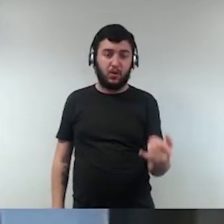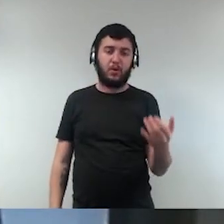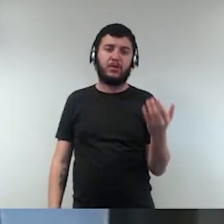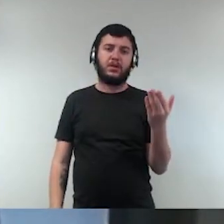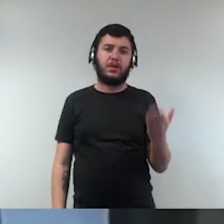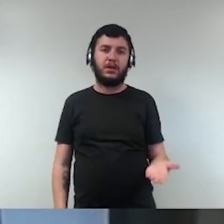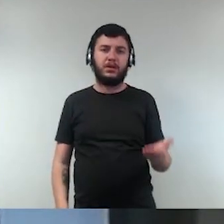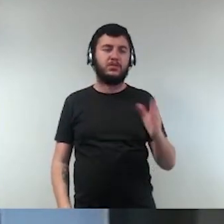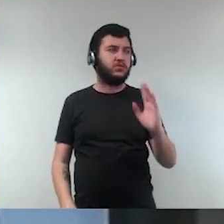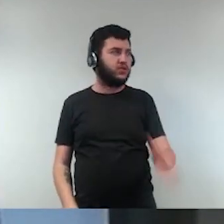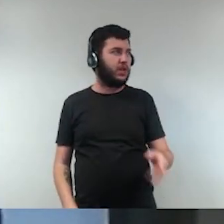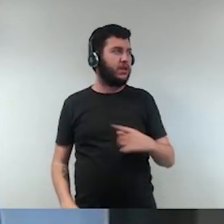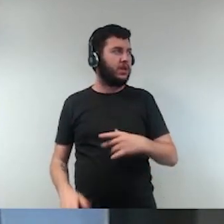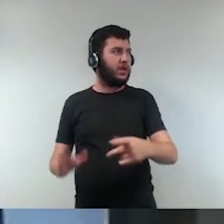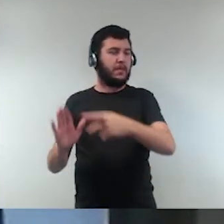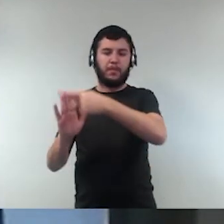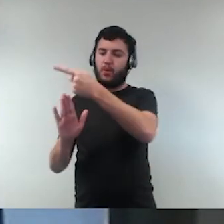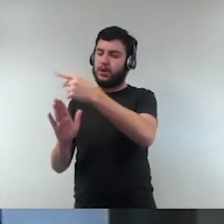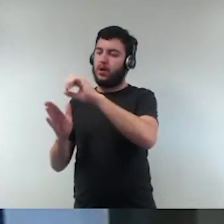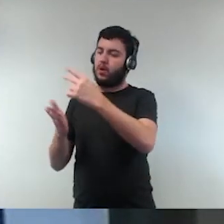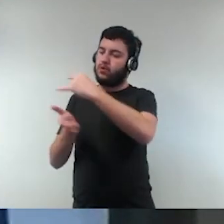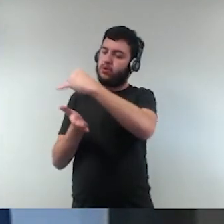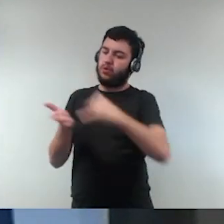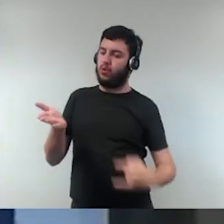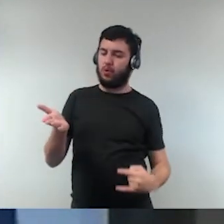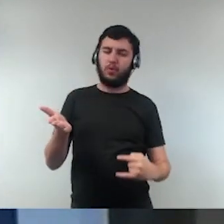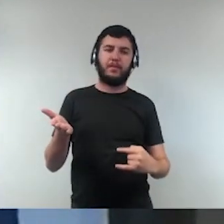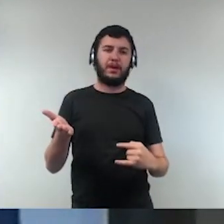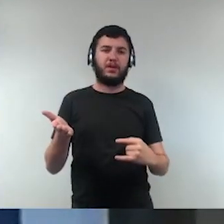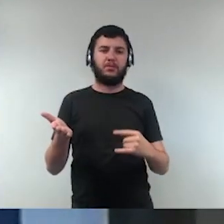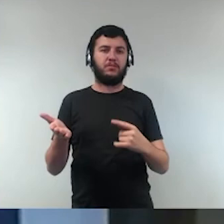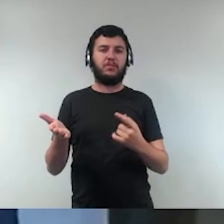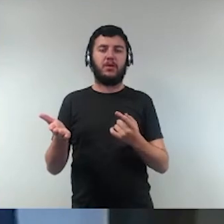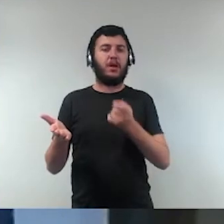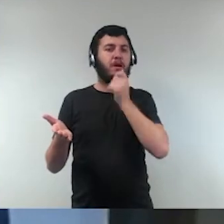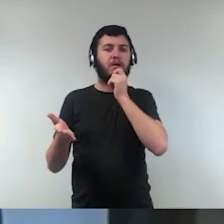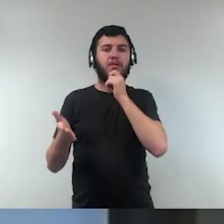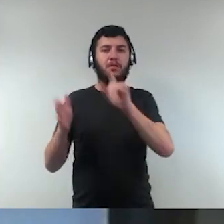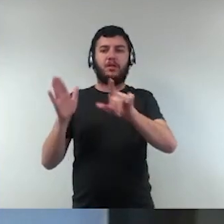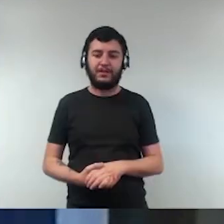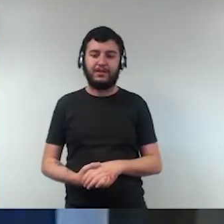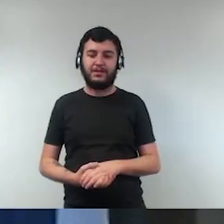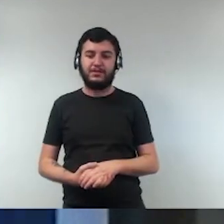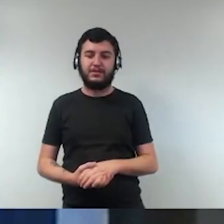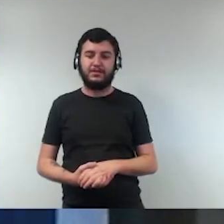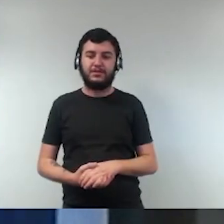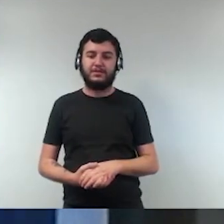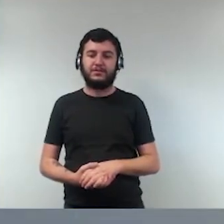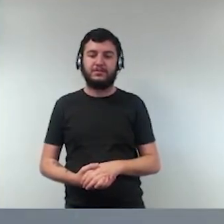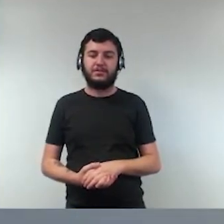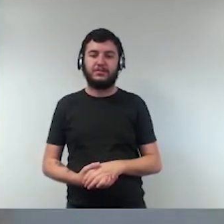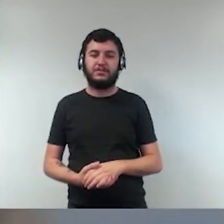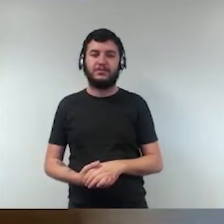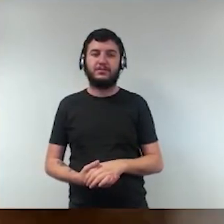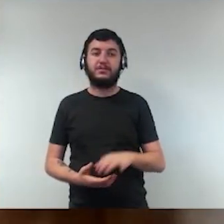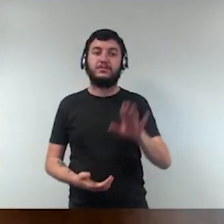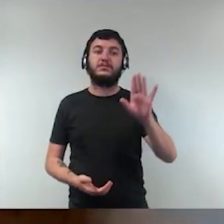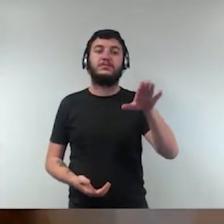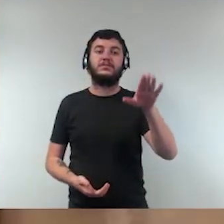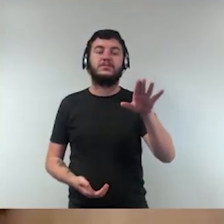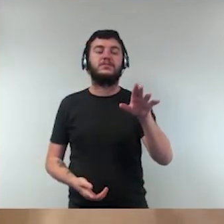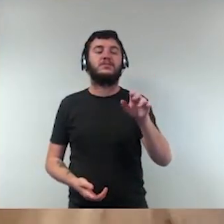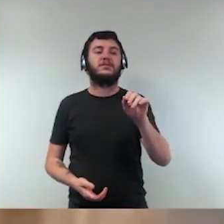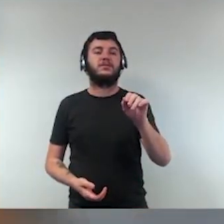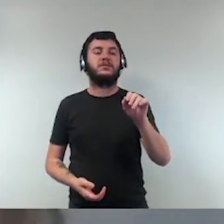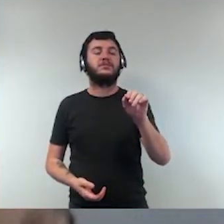por portaria ou outra norma que não seja lei federal. É a provocação que eu faço. Fernando, eu acho, sim,